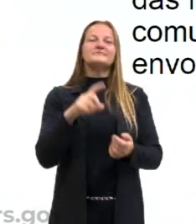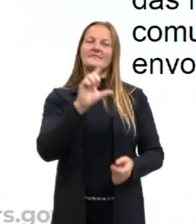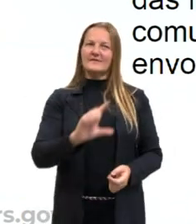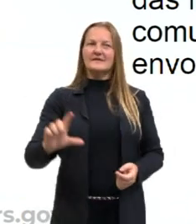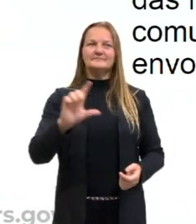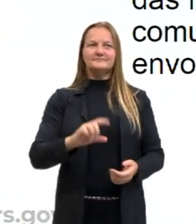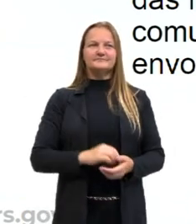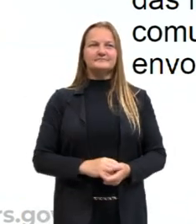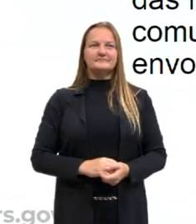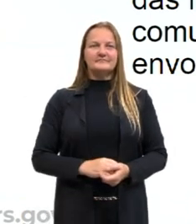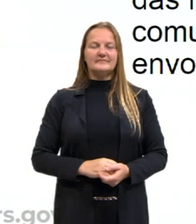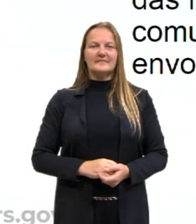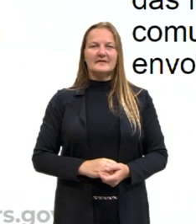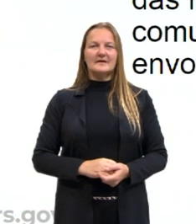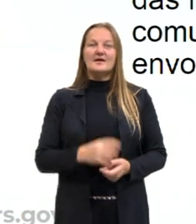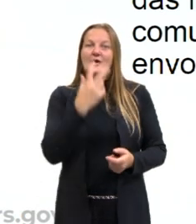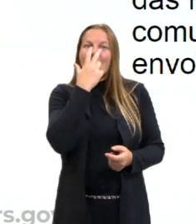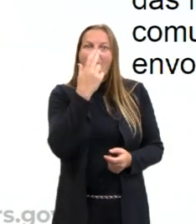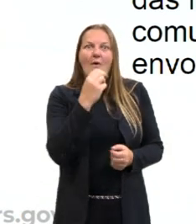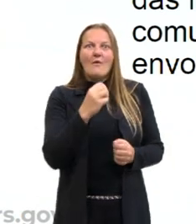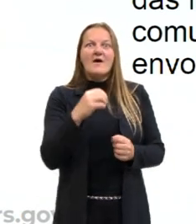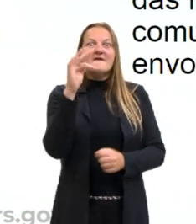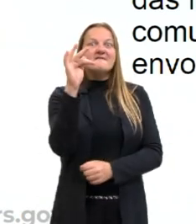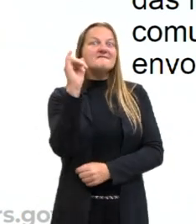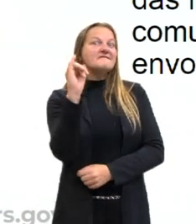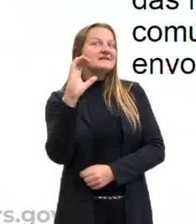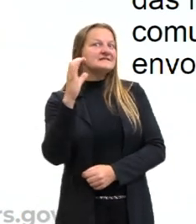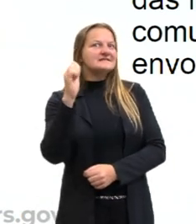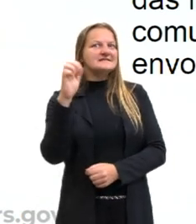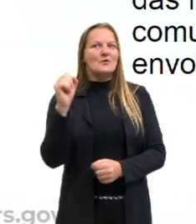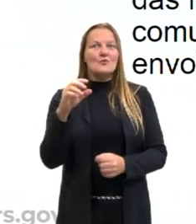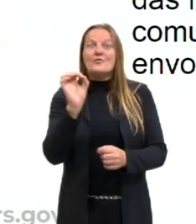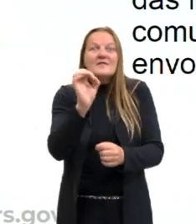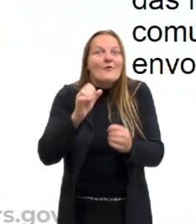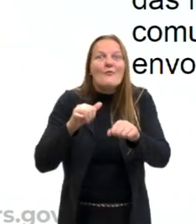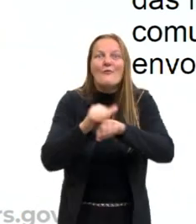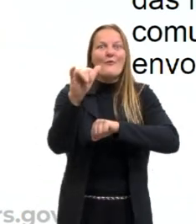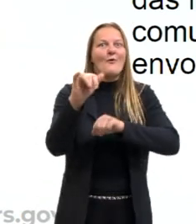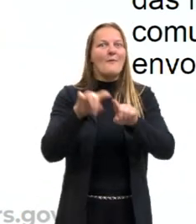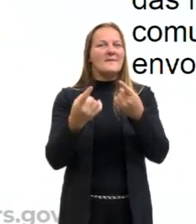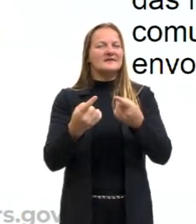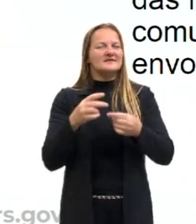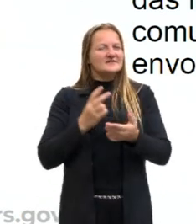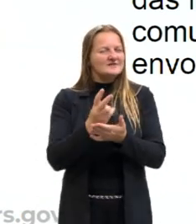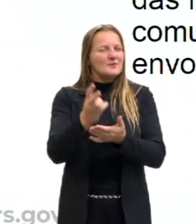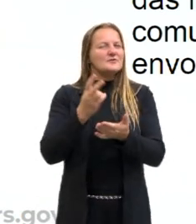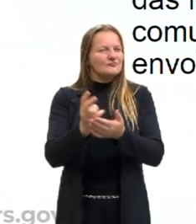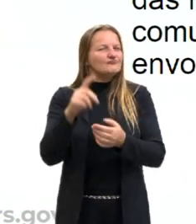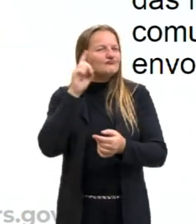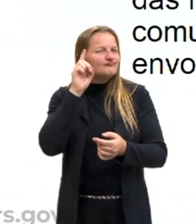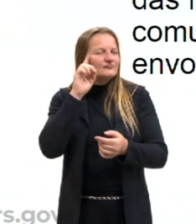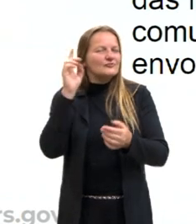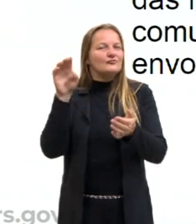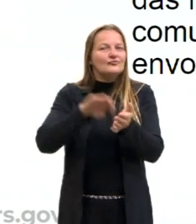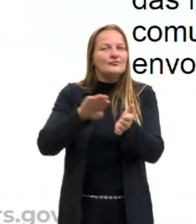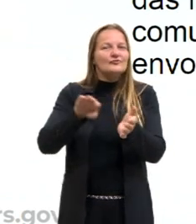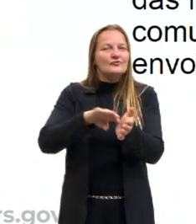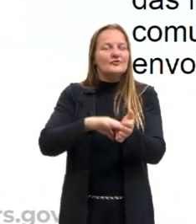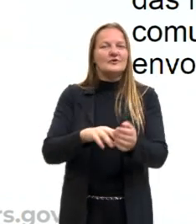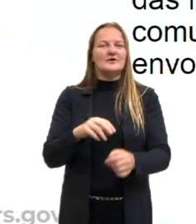ela é como se fosse uma parte ficcional de algo que não aconteceu mas que está sempre acontecendo a gente chama